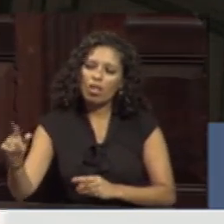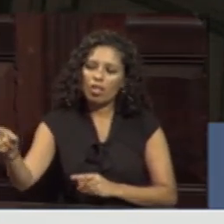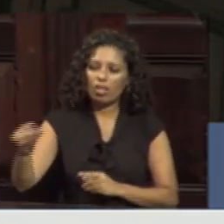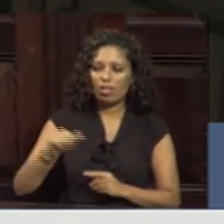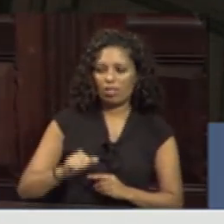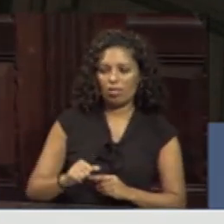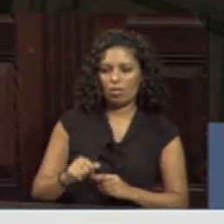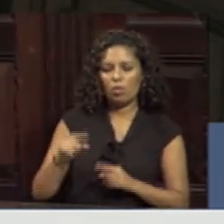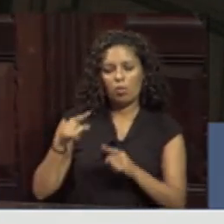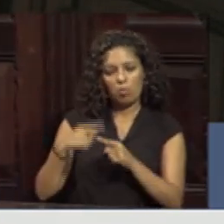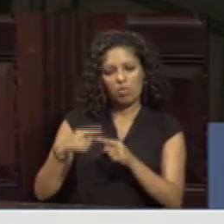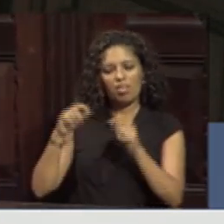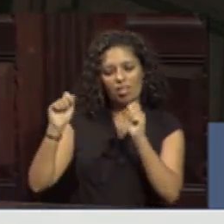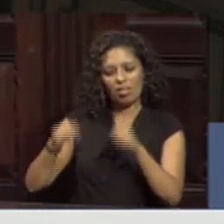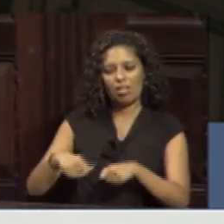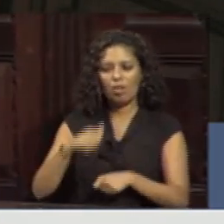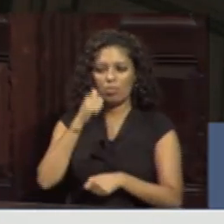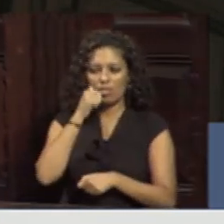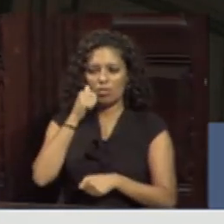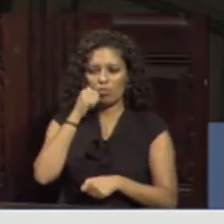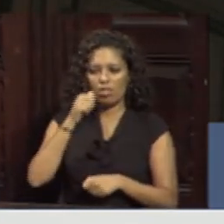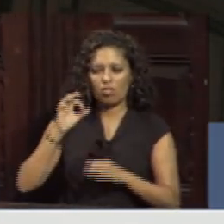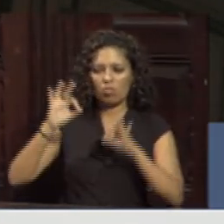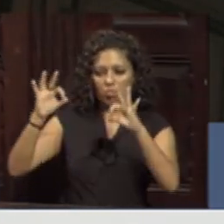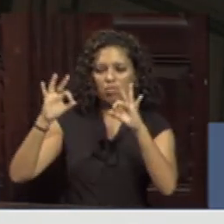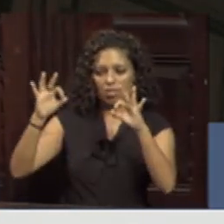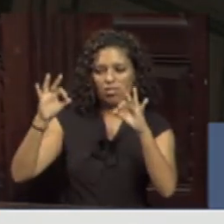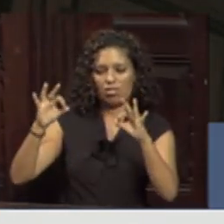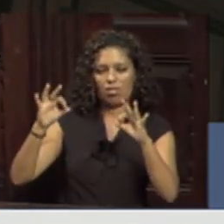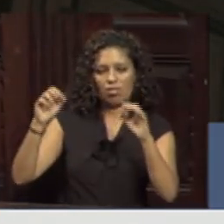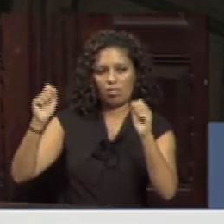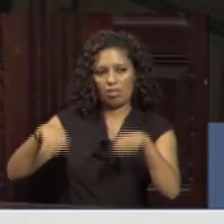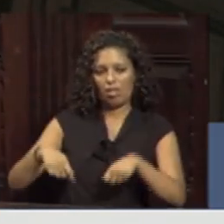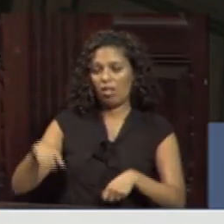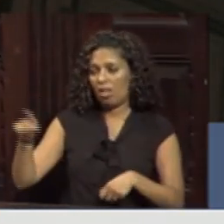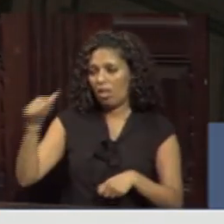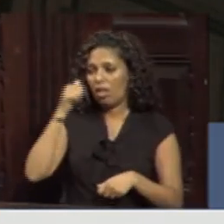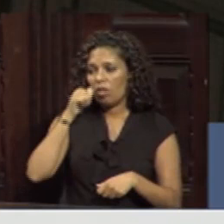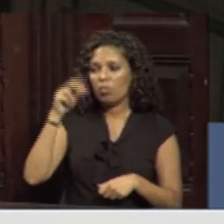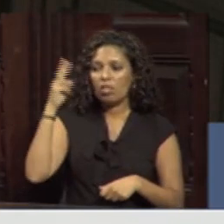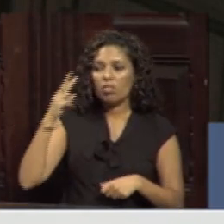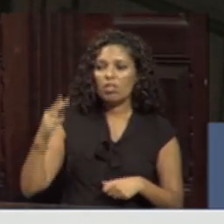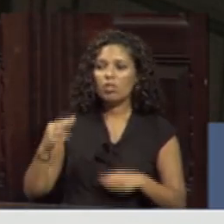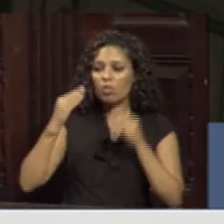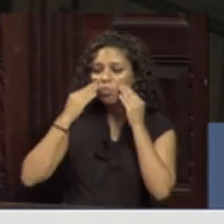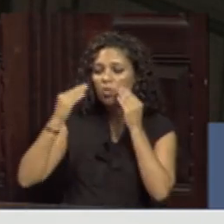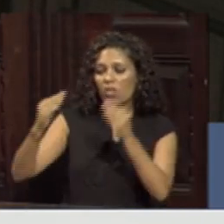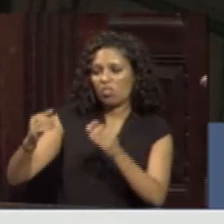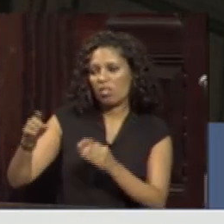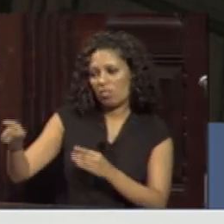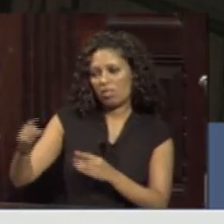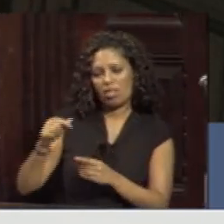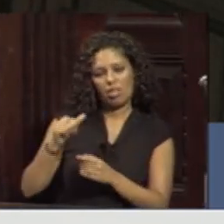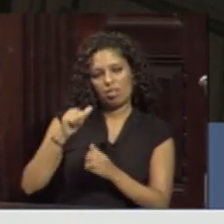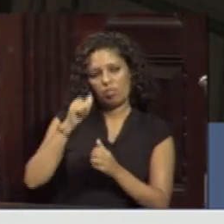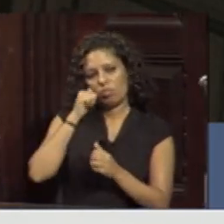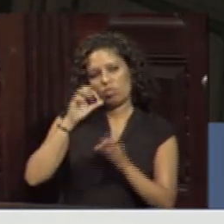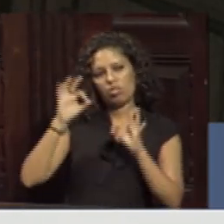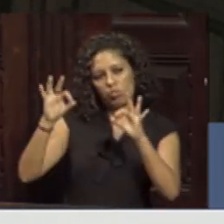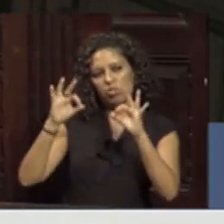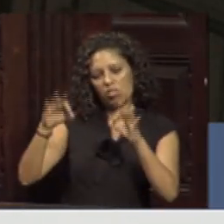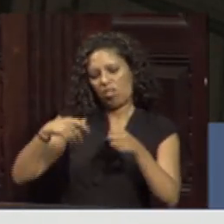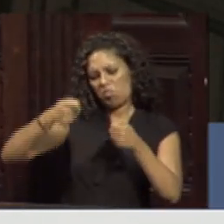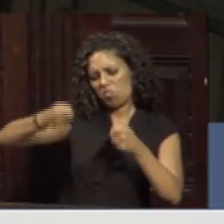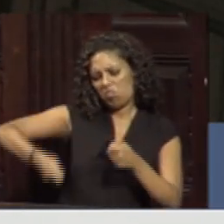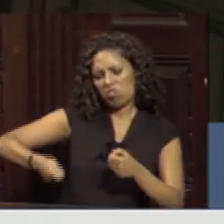muito especial, e a Marielle mostrou isso, e vinha mostrando no seu mandato na Câmara Municipal, com posições